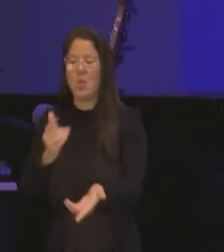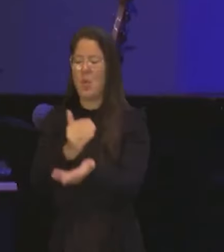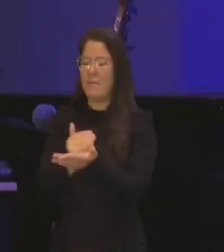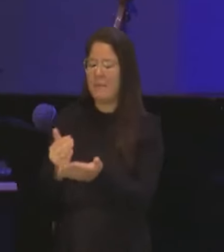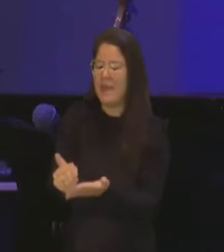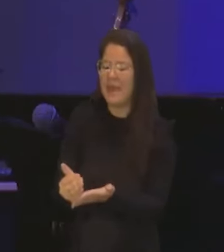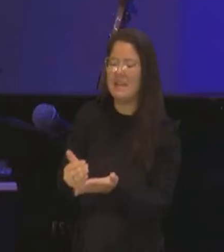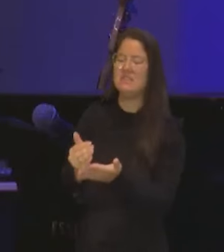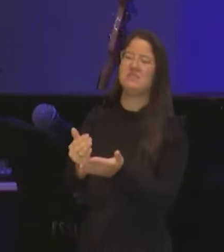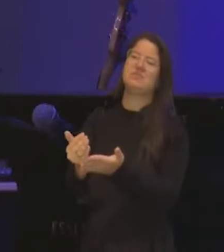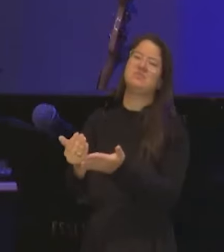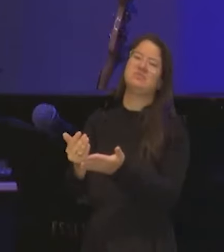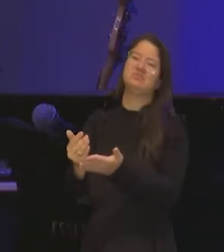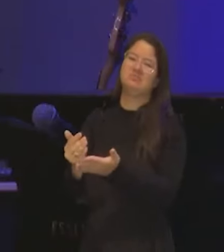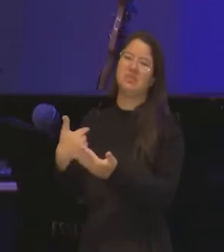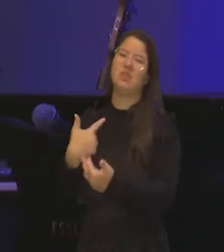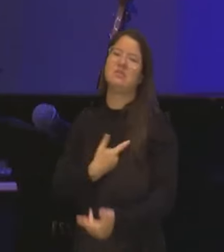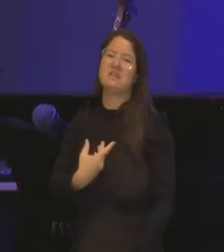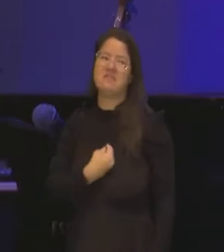nossa trajetória.